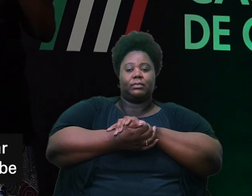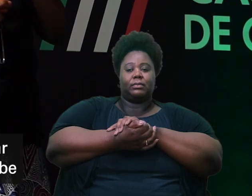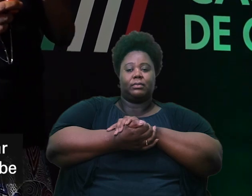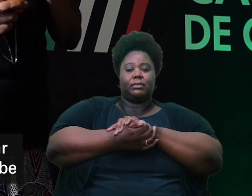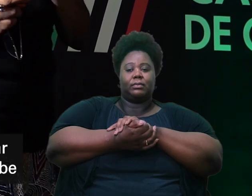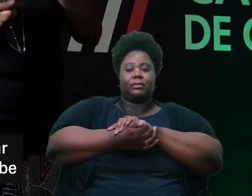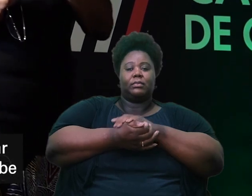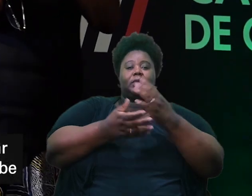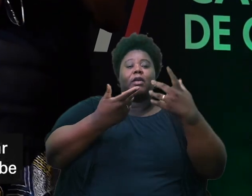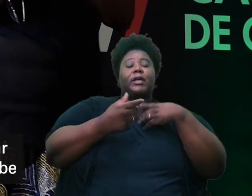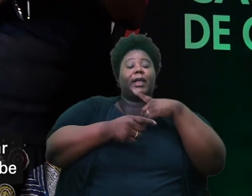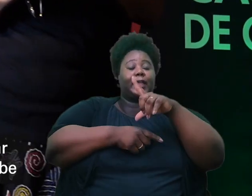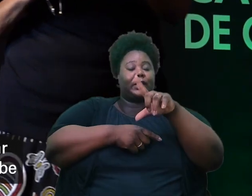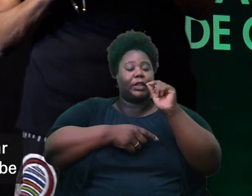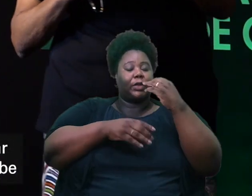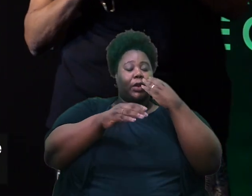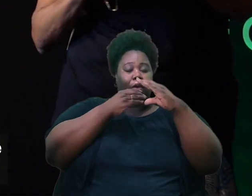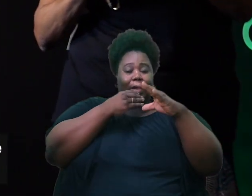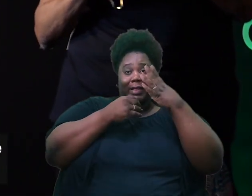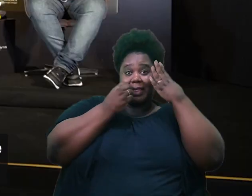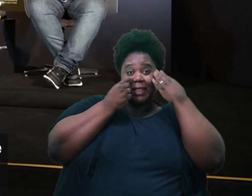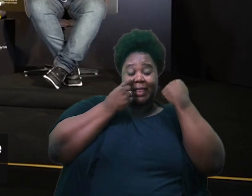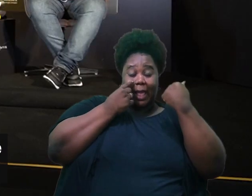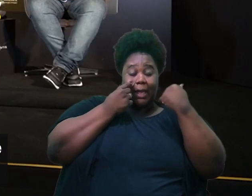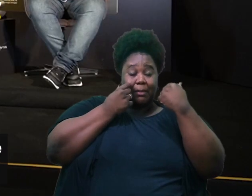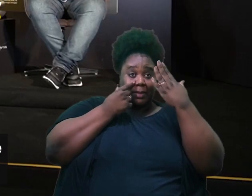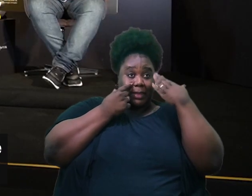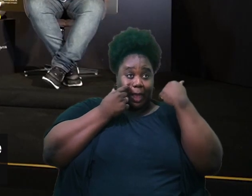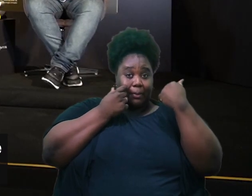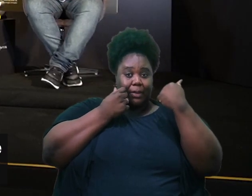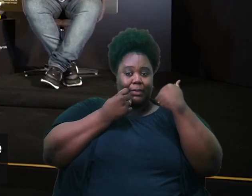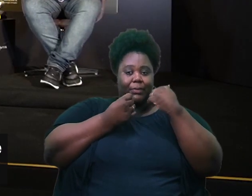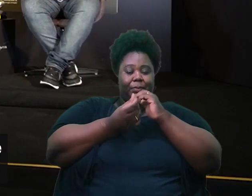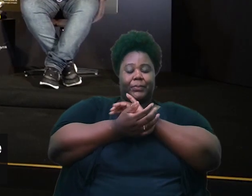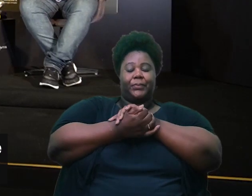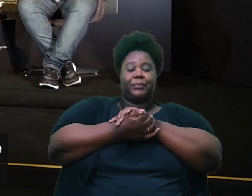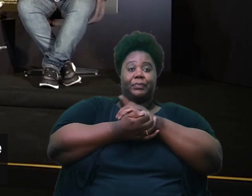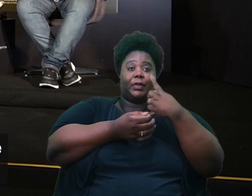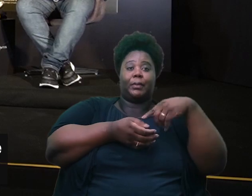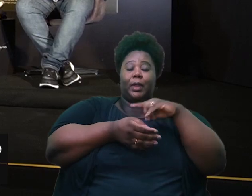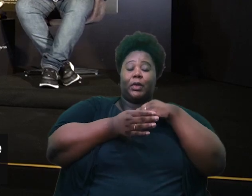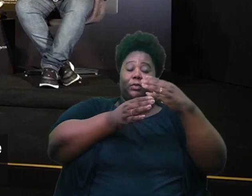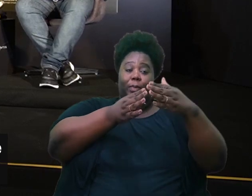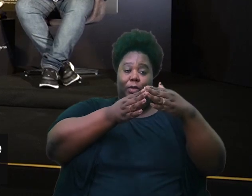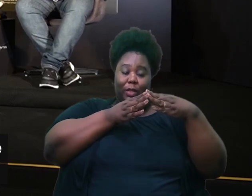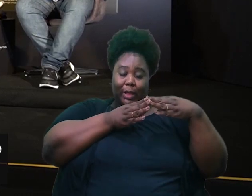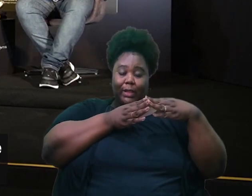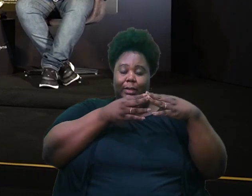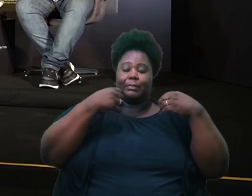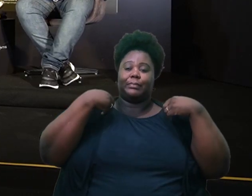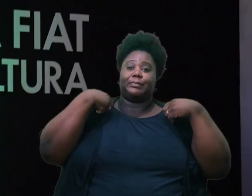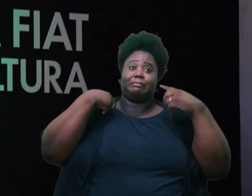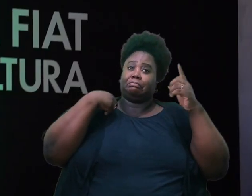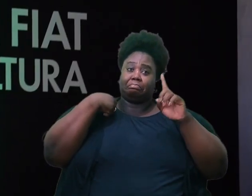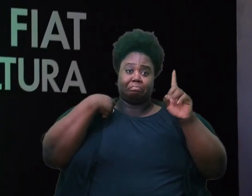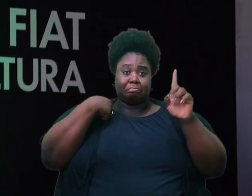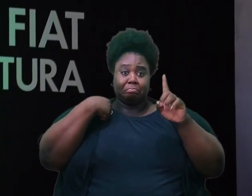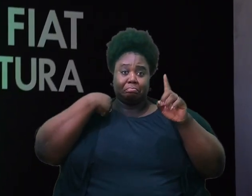Alguém quer tirar um cântico do Reinado? Alguém sabe aí um cântico de Reinado? Para a gente pedir licença?